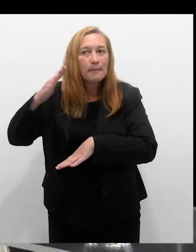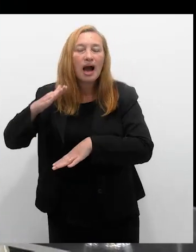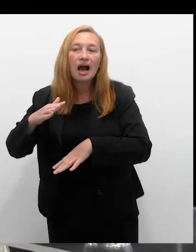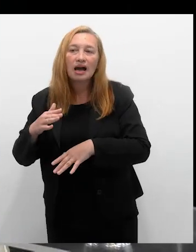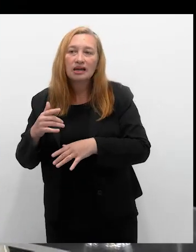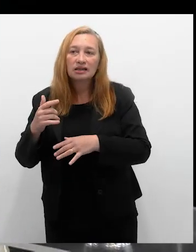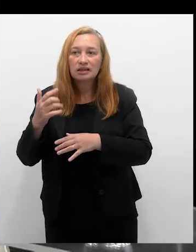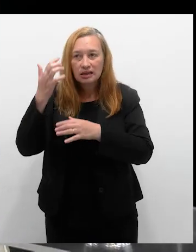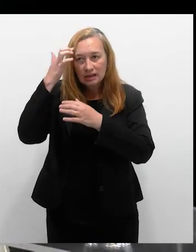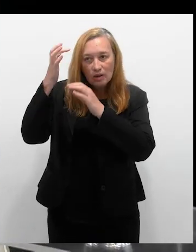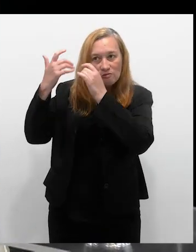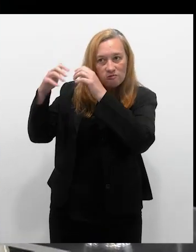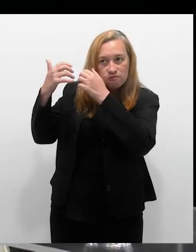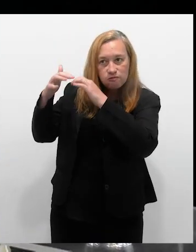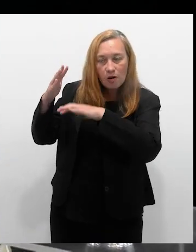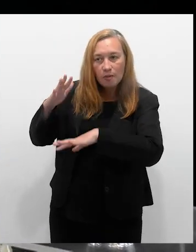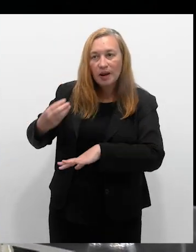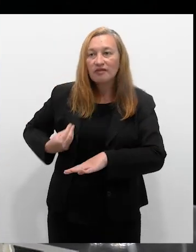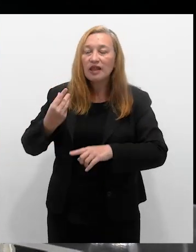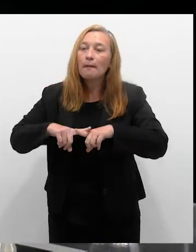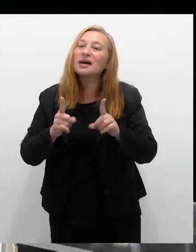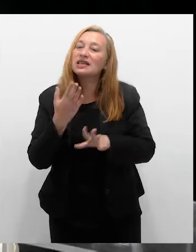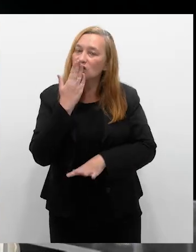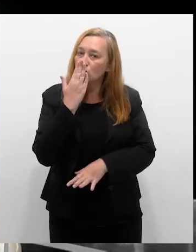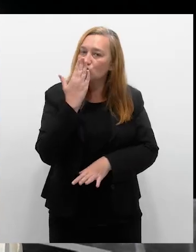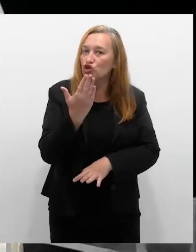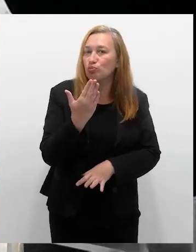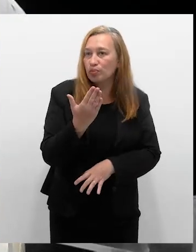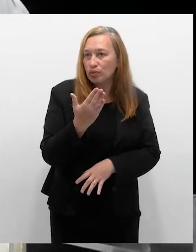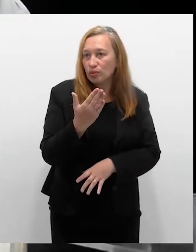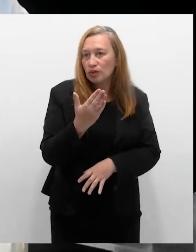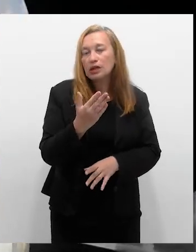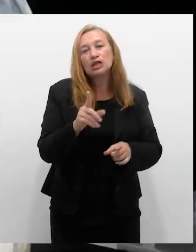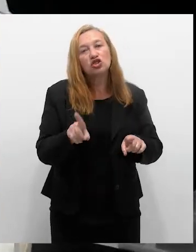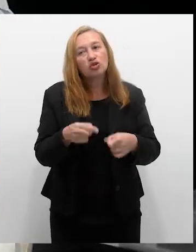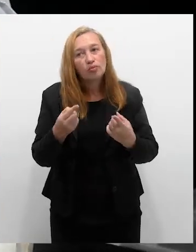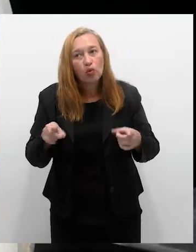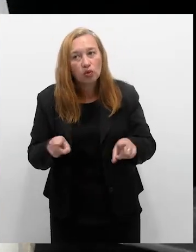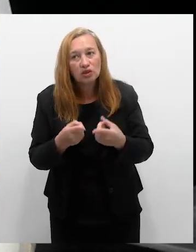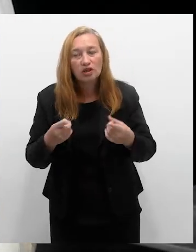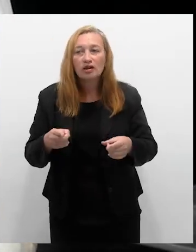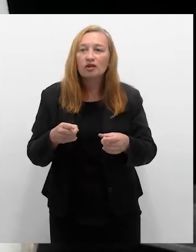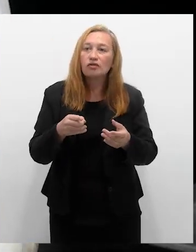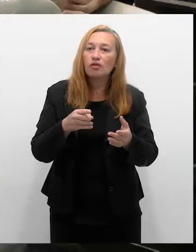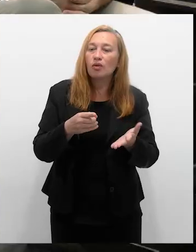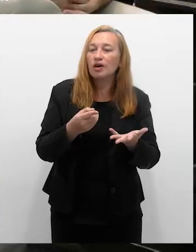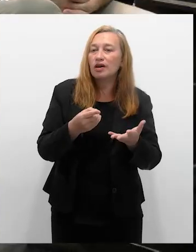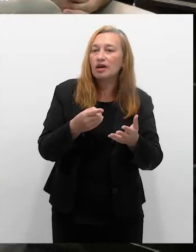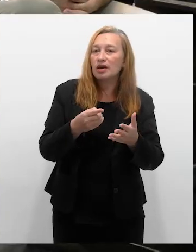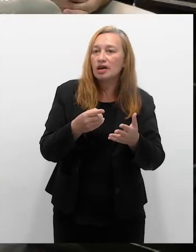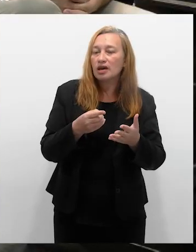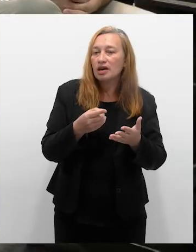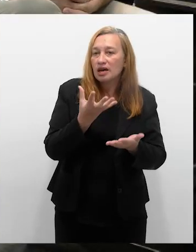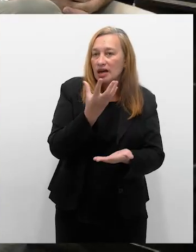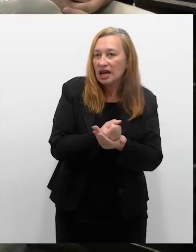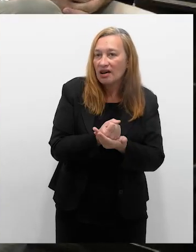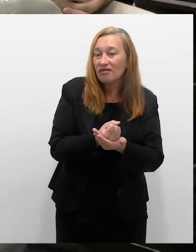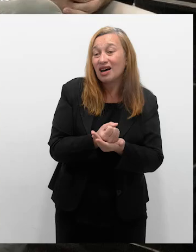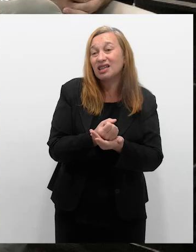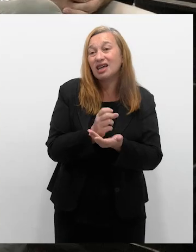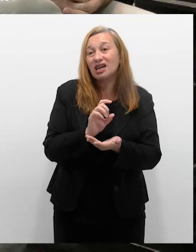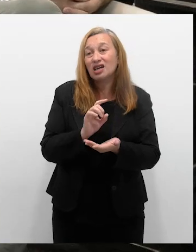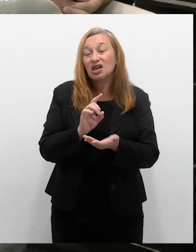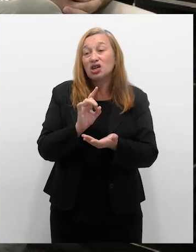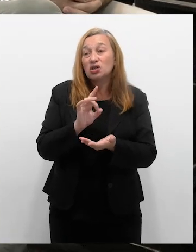mais, a se instigar mais pela vida, mas esse tipo de música que foi publicado acaba servindo